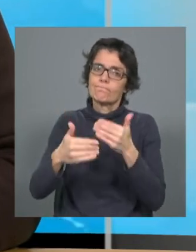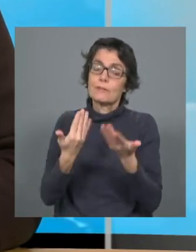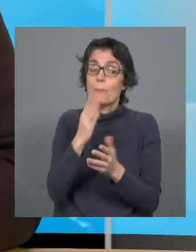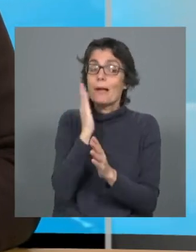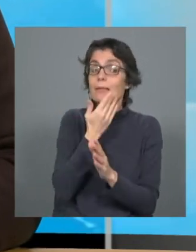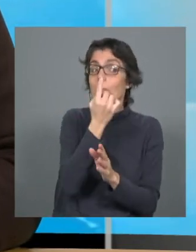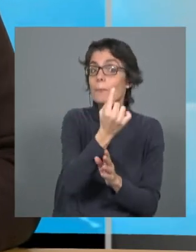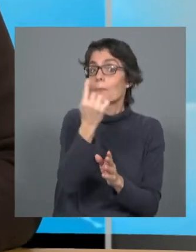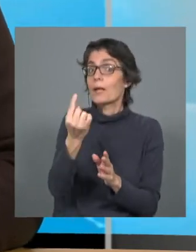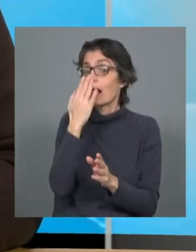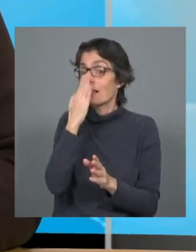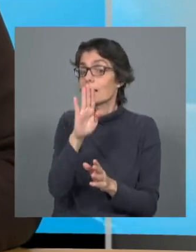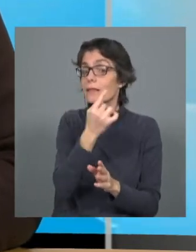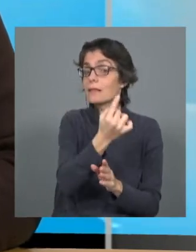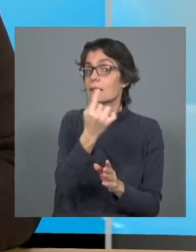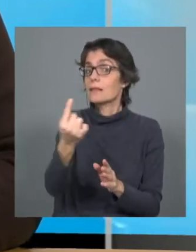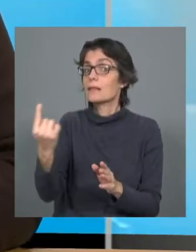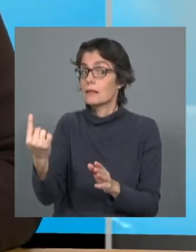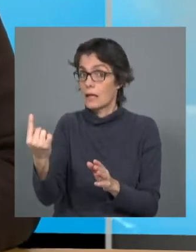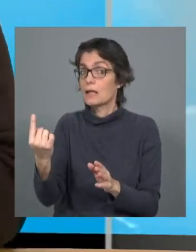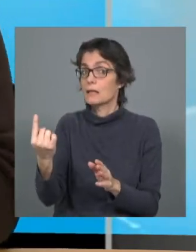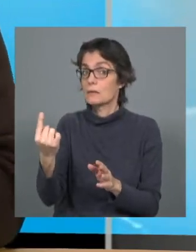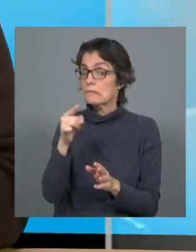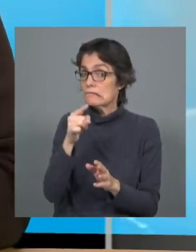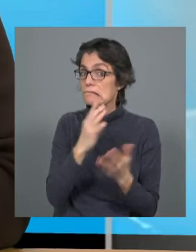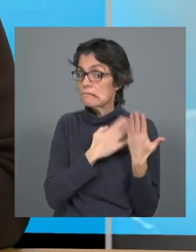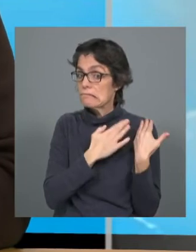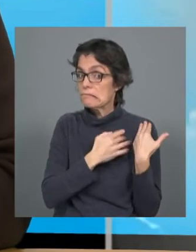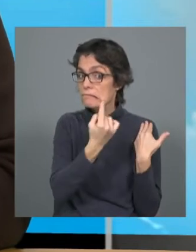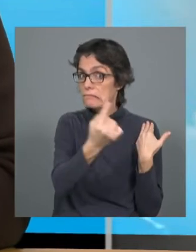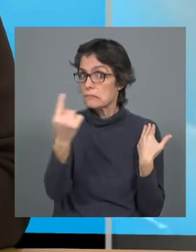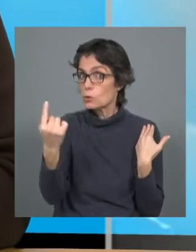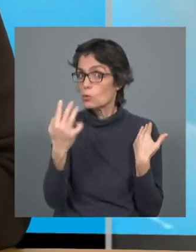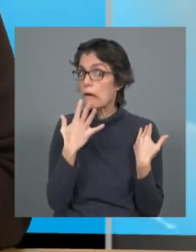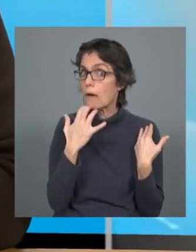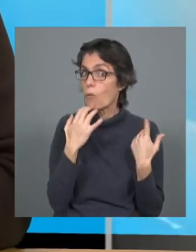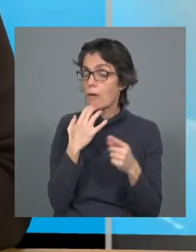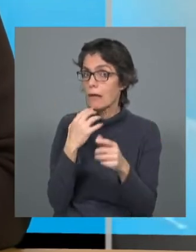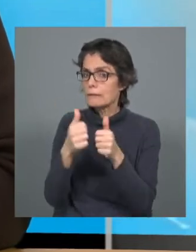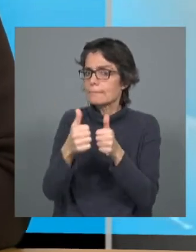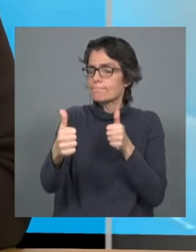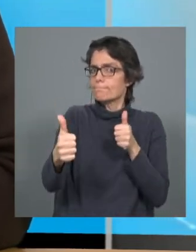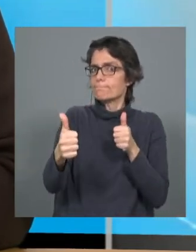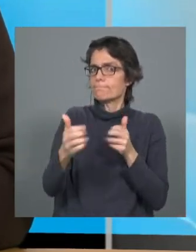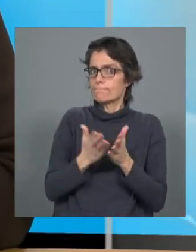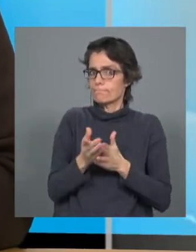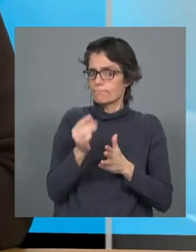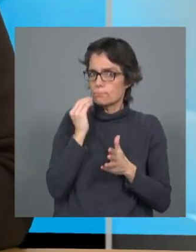cada um, das atitudes que temos de continuar a tomar, de prudência, de distanciamento,